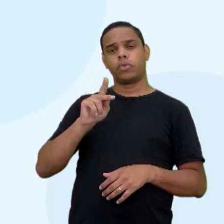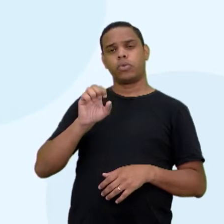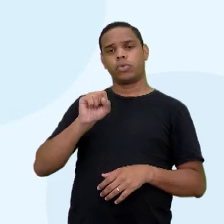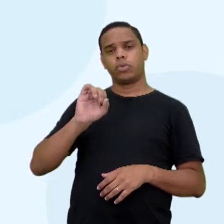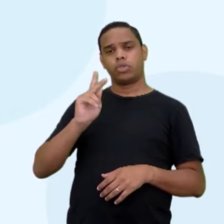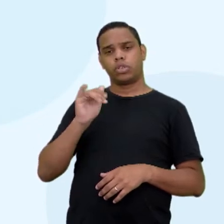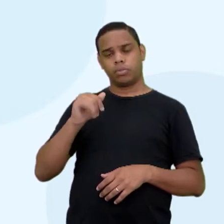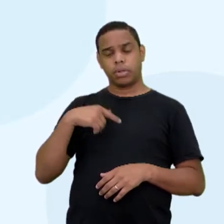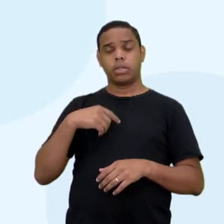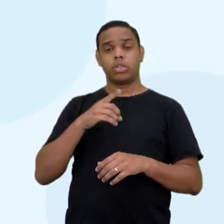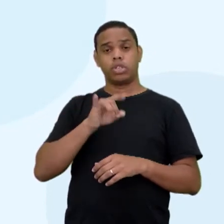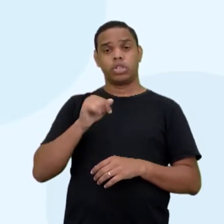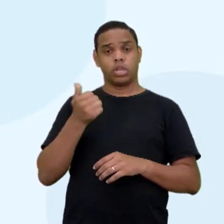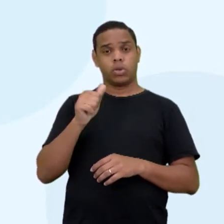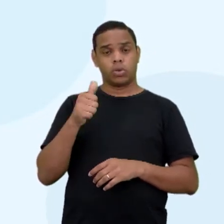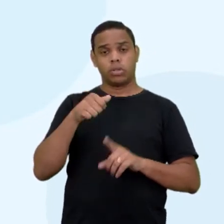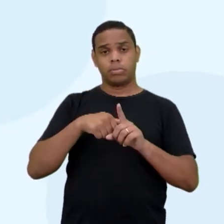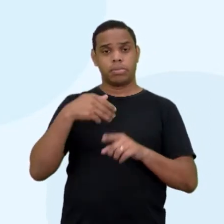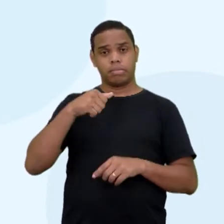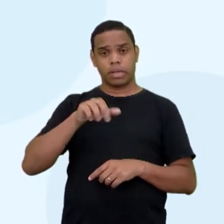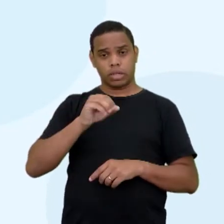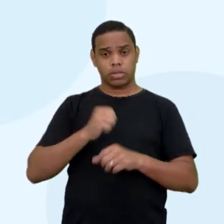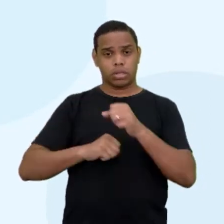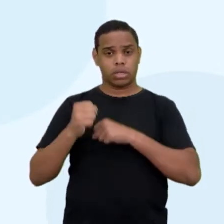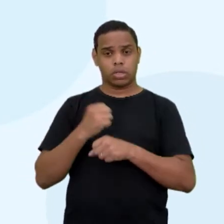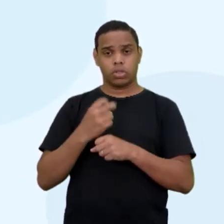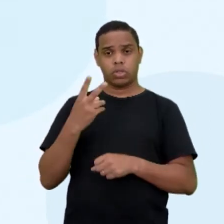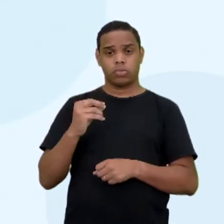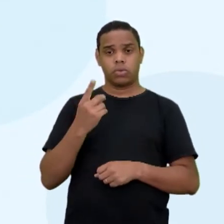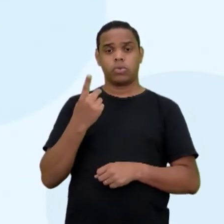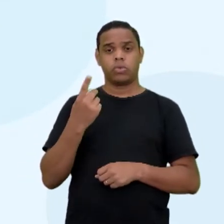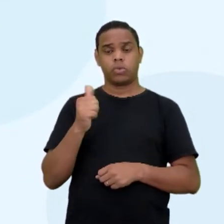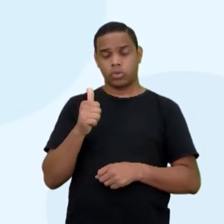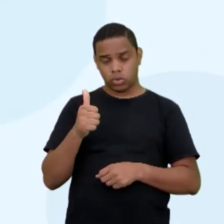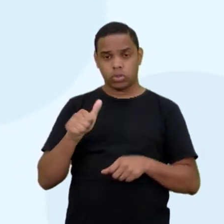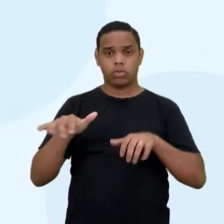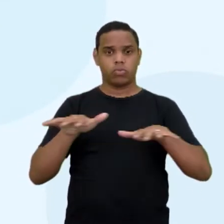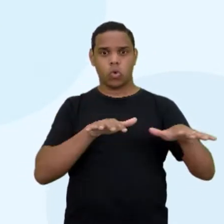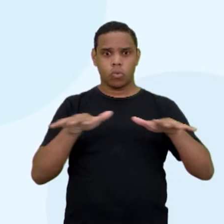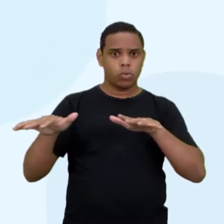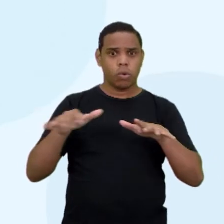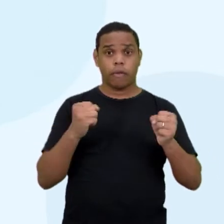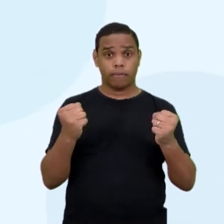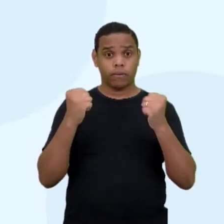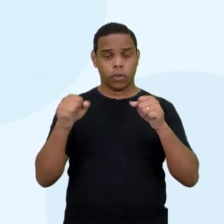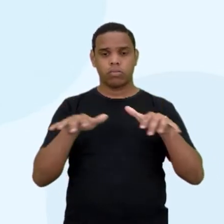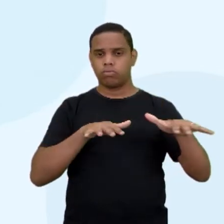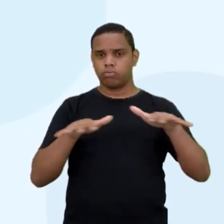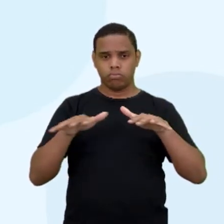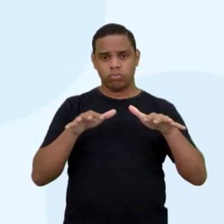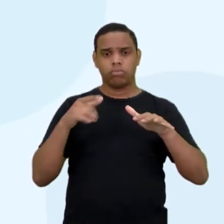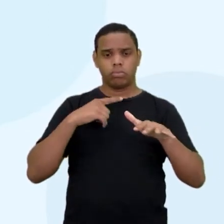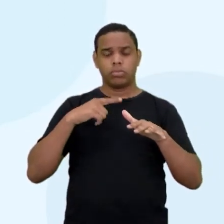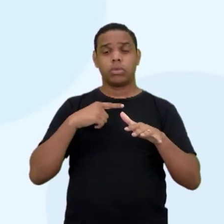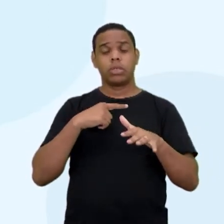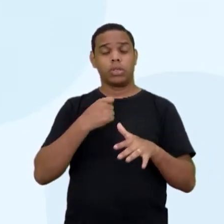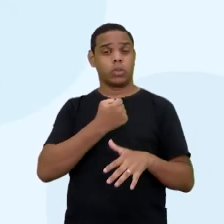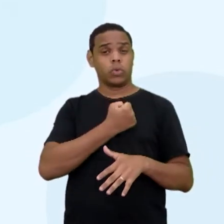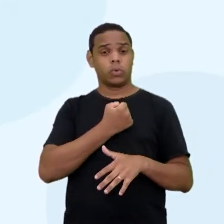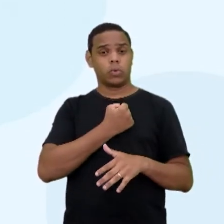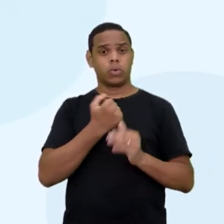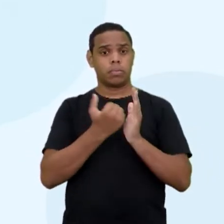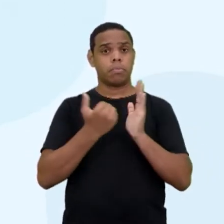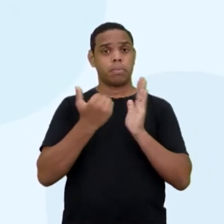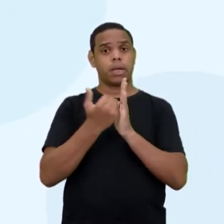de março de 2011. Ele também é conhecido como o Grande Terremoto de Tohoku. Né? O sismo teve magnitude bem maior do que